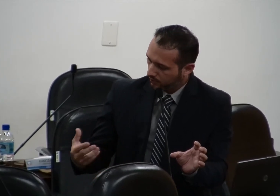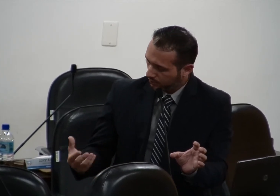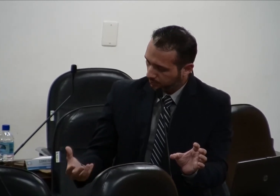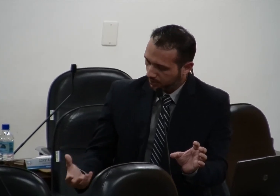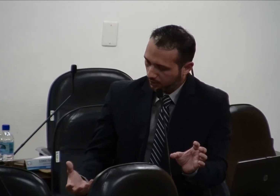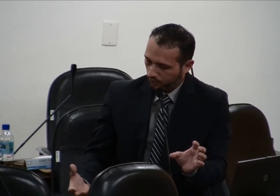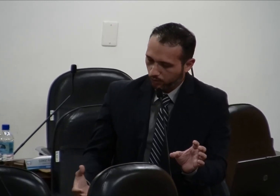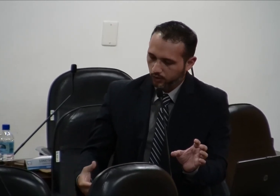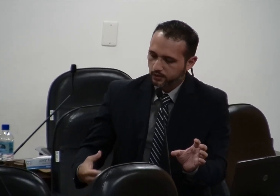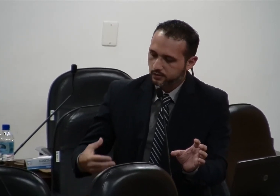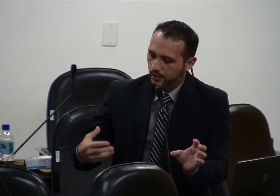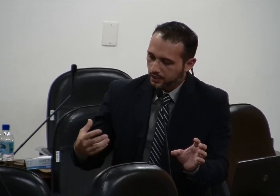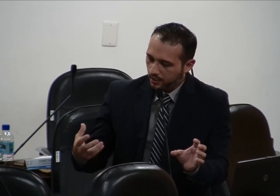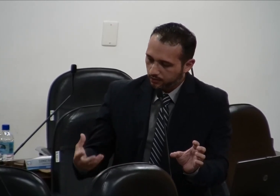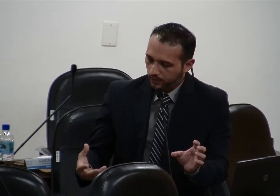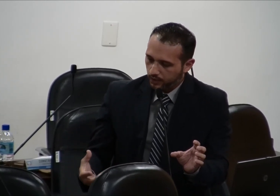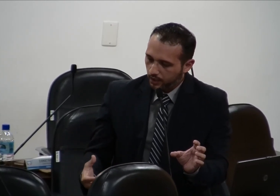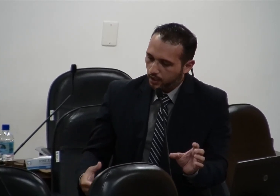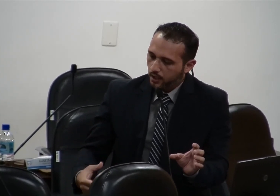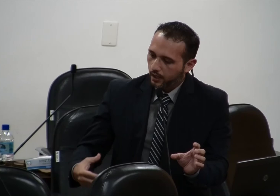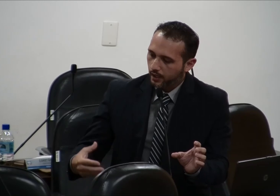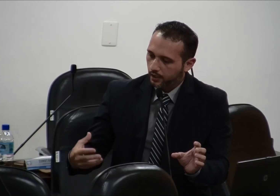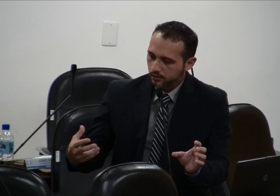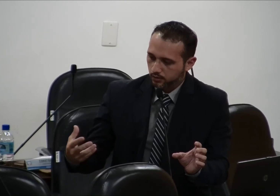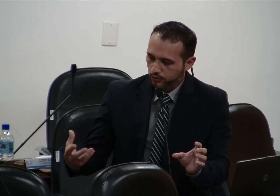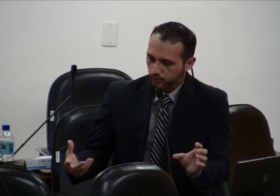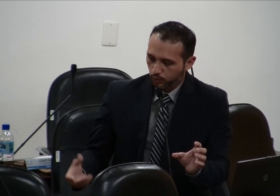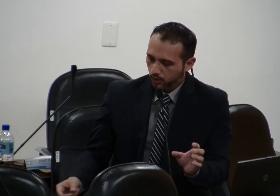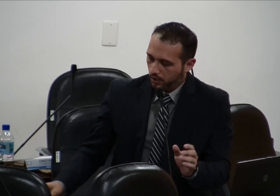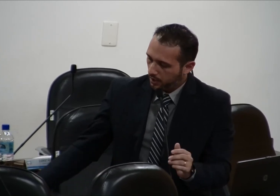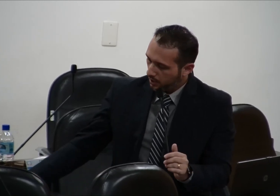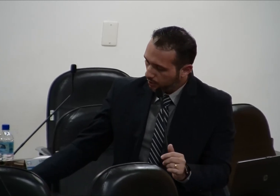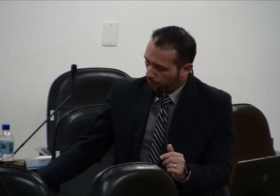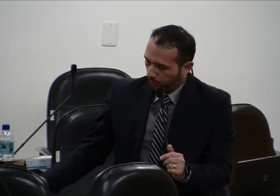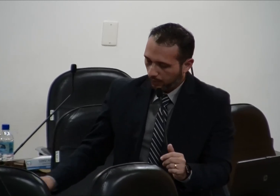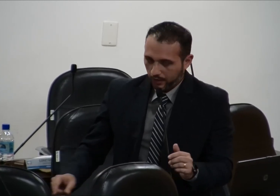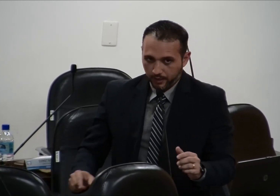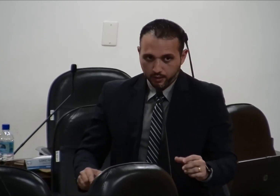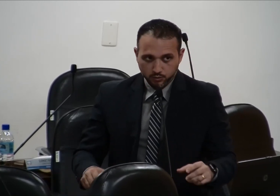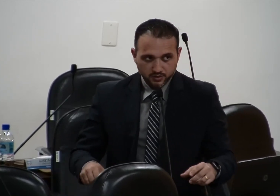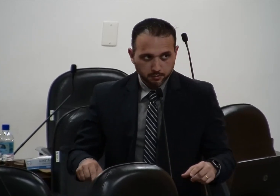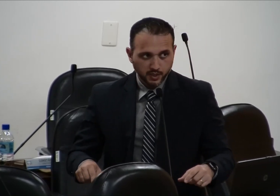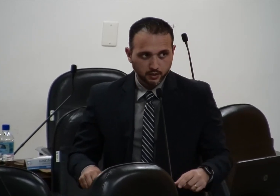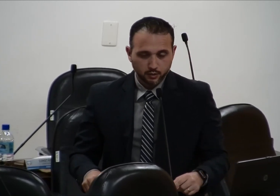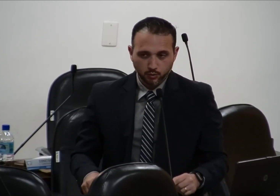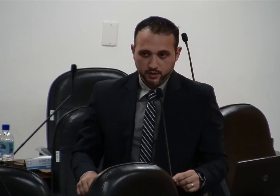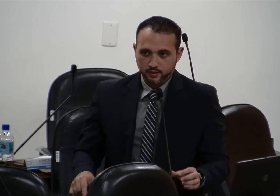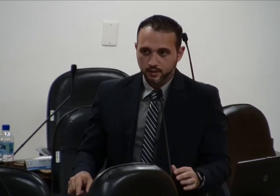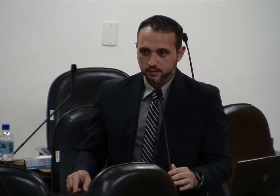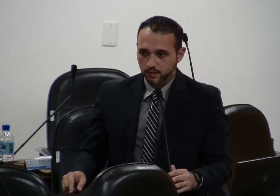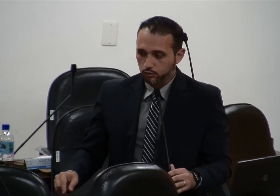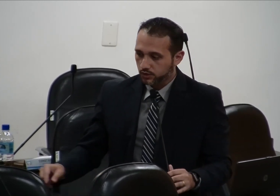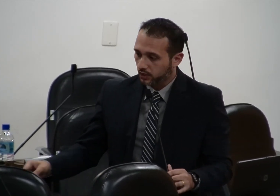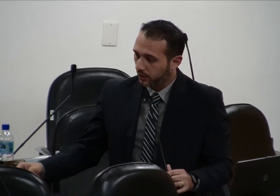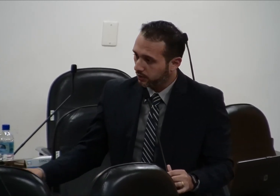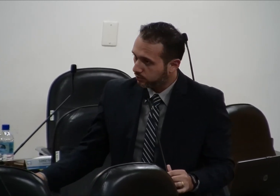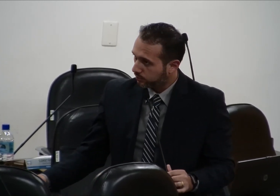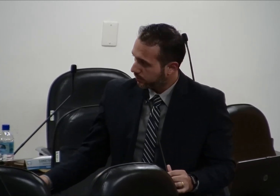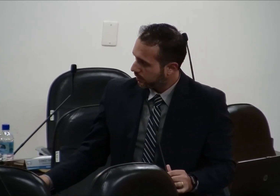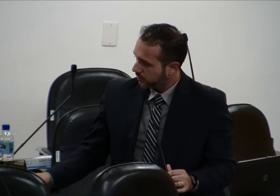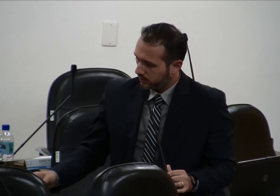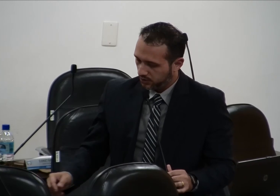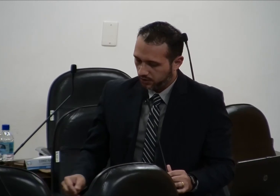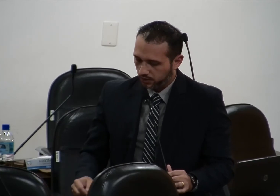são as ações mitigatórias, que avalia a questão de valor, e os empreendedores, eles têm o